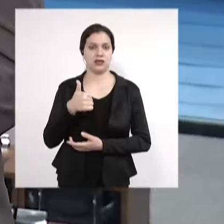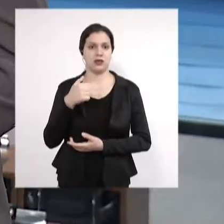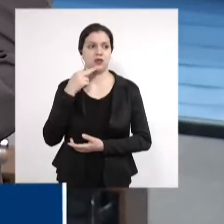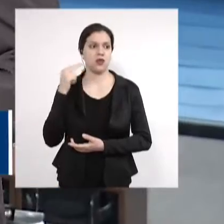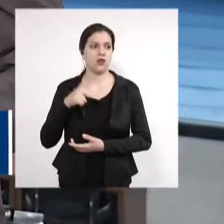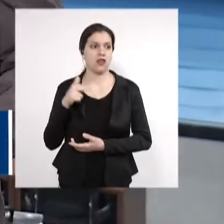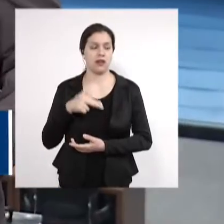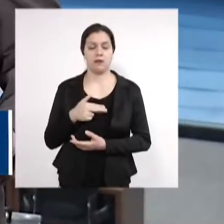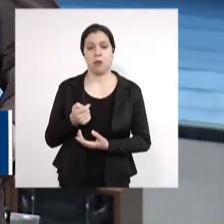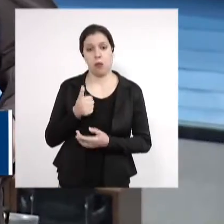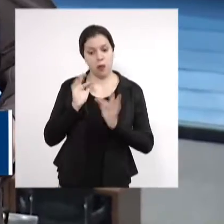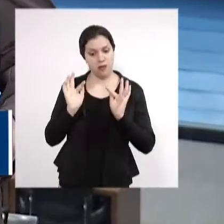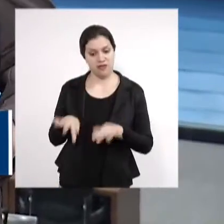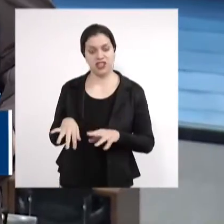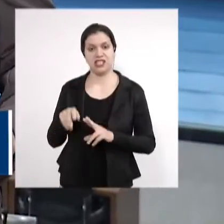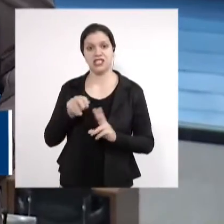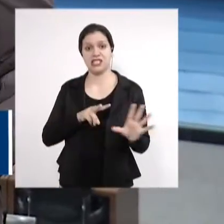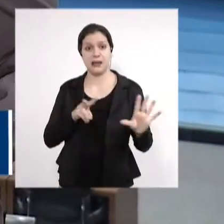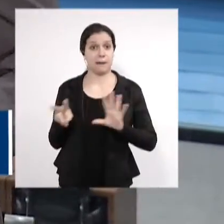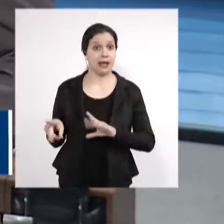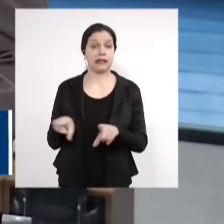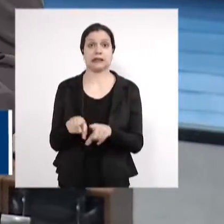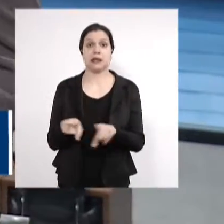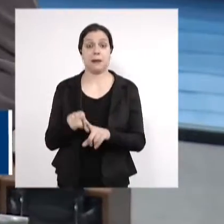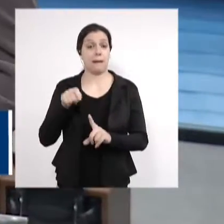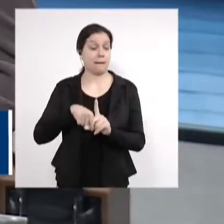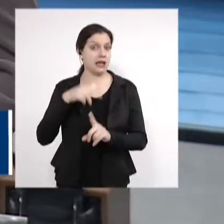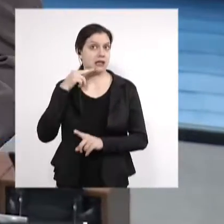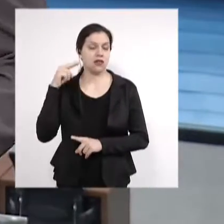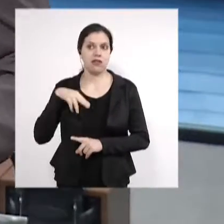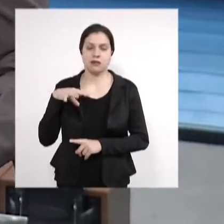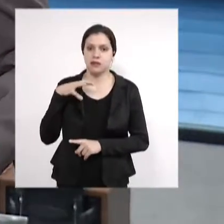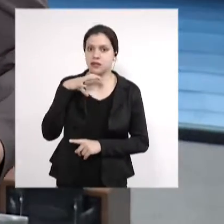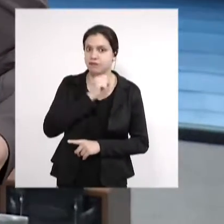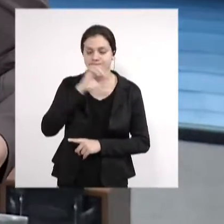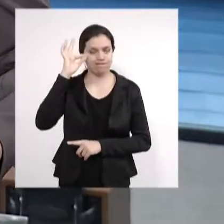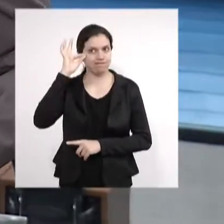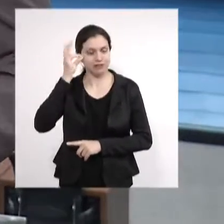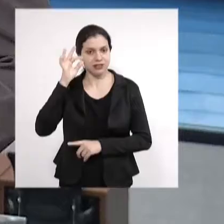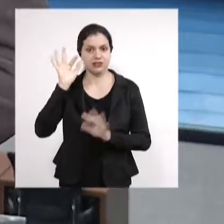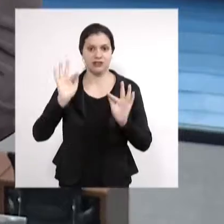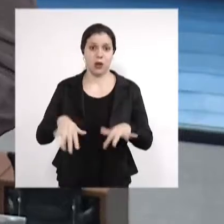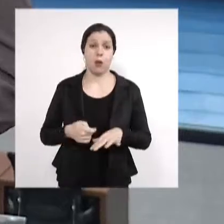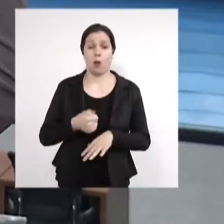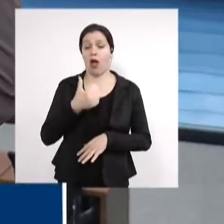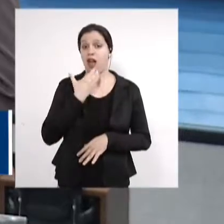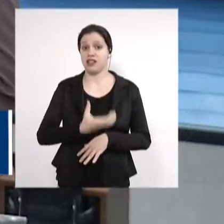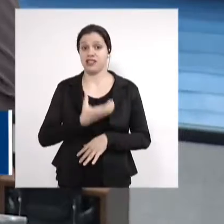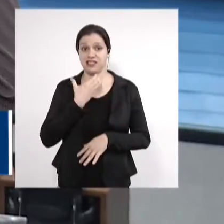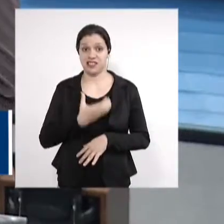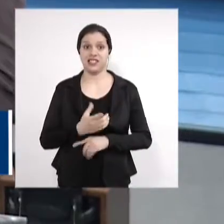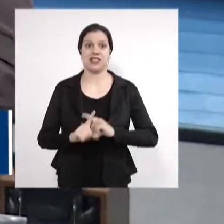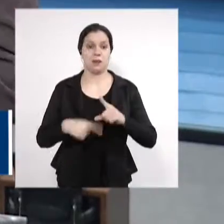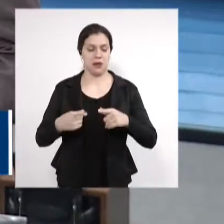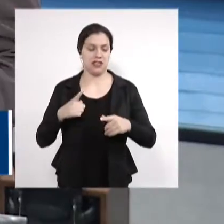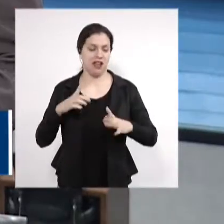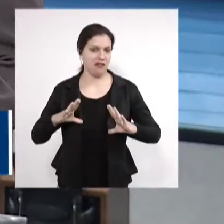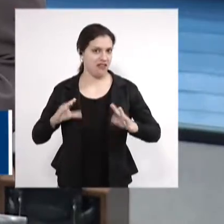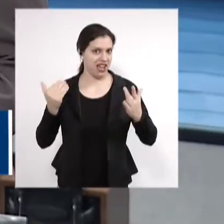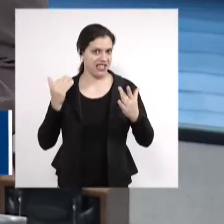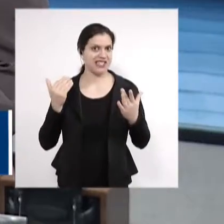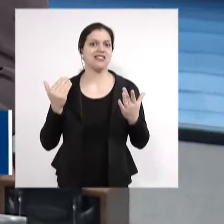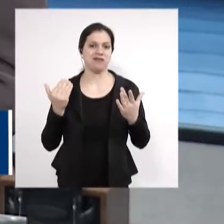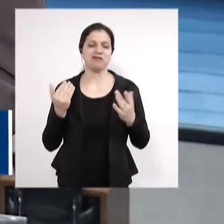acabando a semana, né? Também tá acabando o mês de novembro, passou voando. Já estamos quase chegando dezembro também, caminhando aí para as festas de fim de ano.